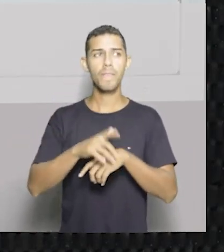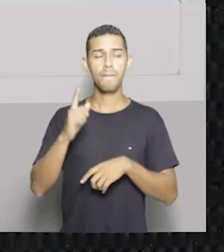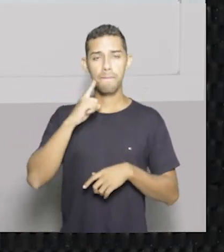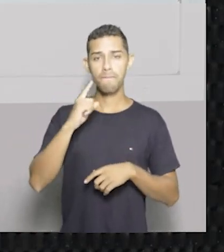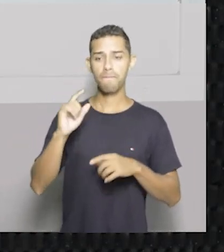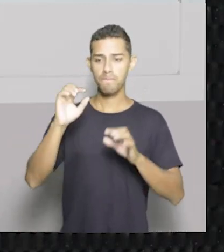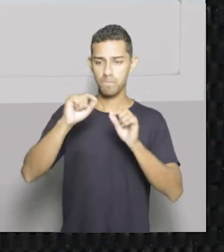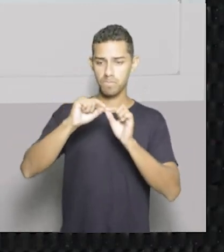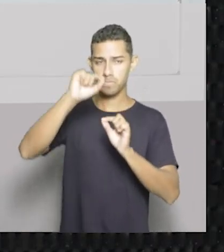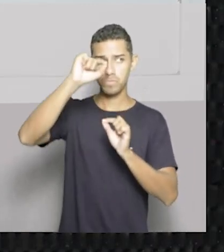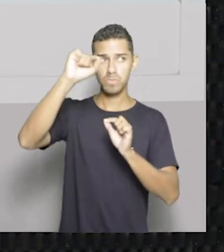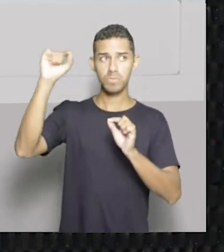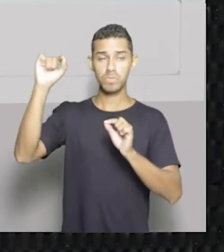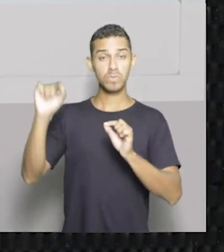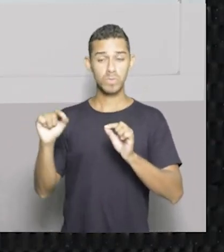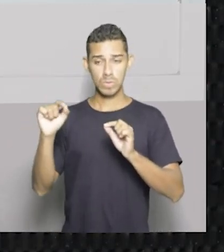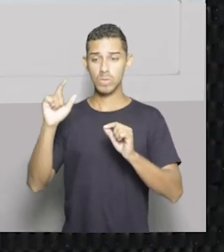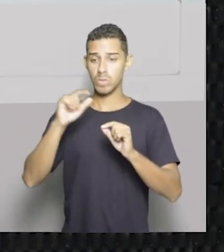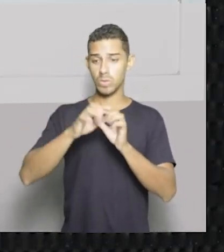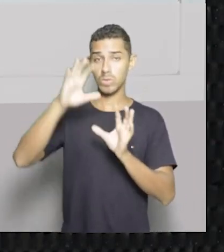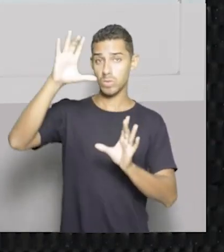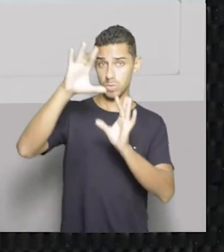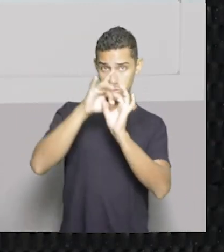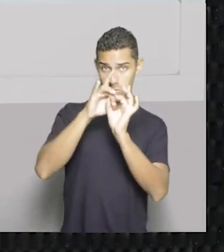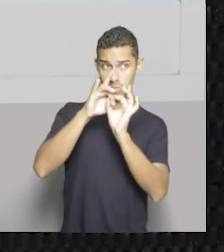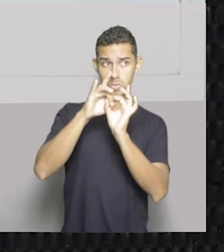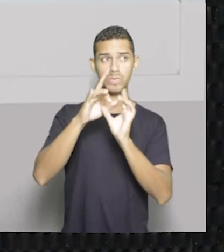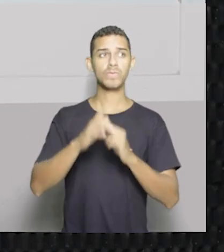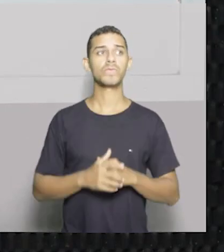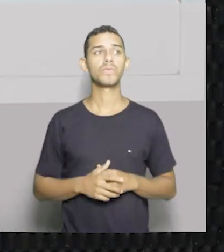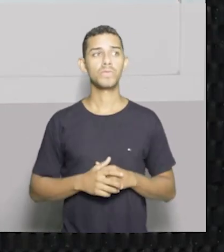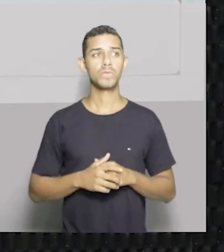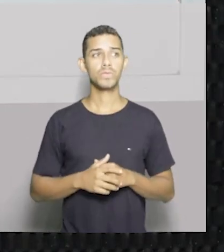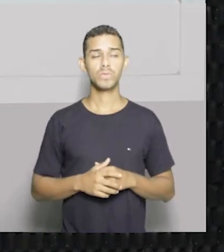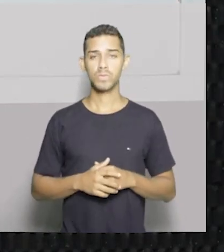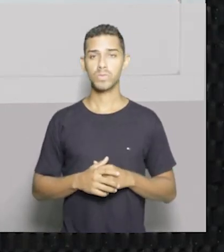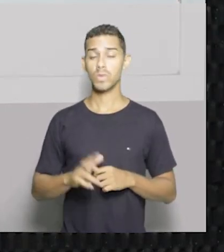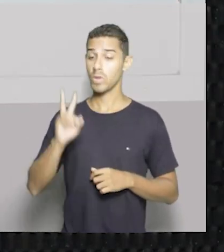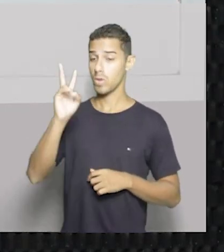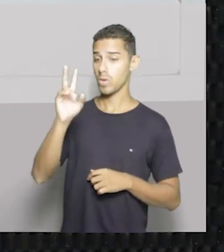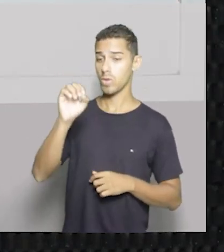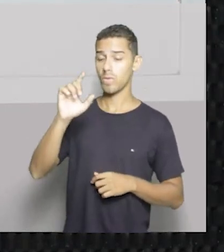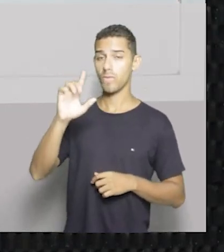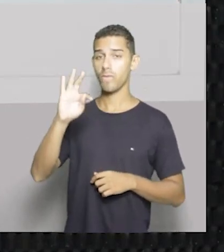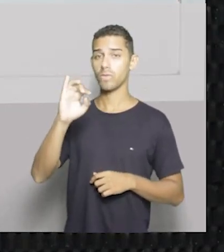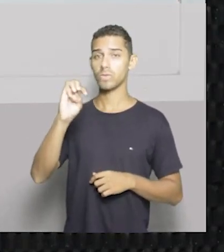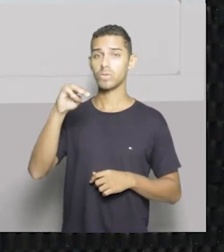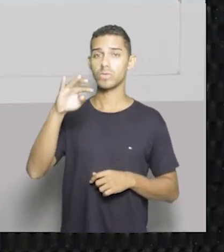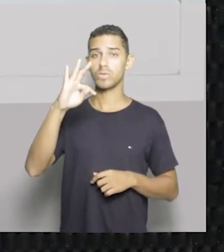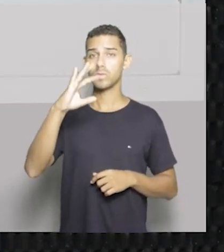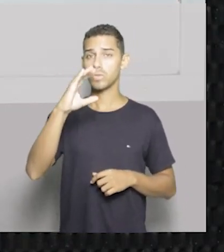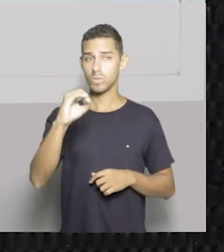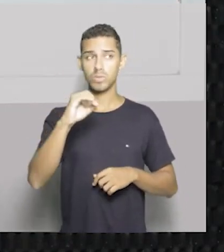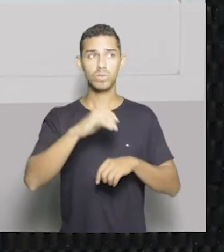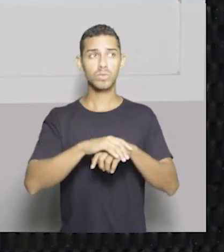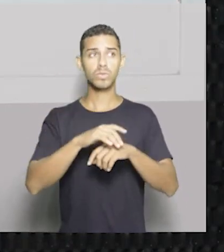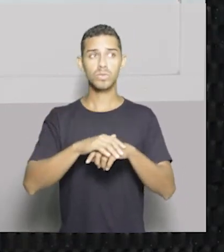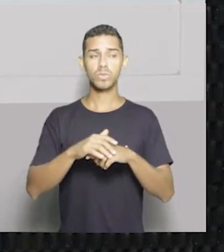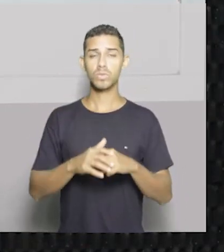nos terminais onde ele está ligado. Então, como esse voltímetro ele está ligado